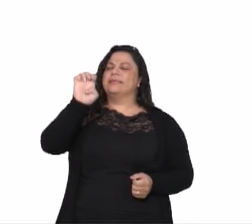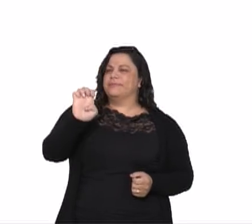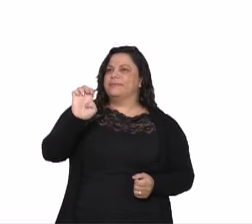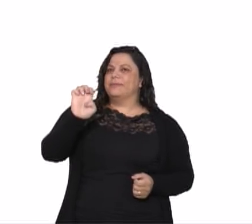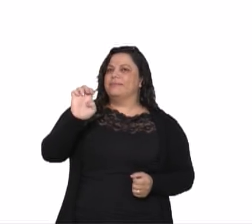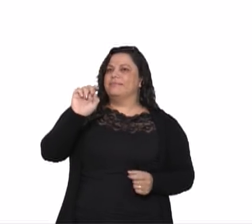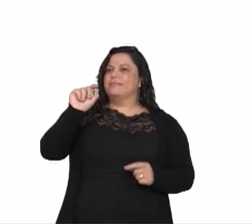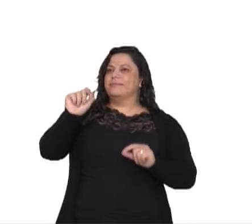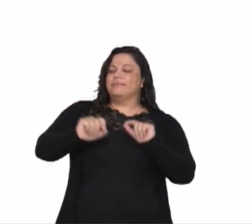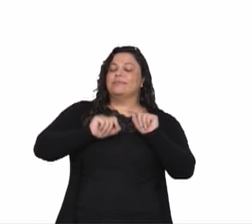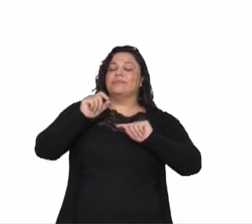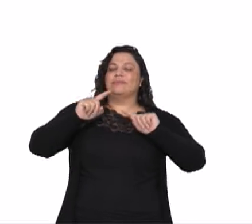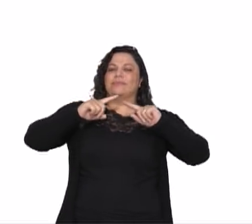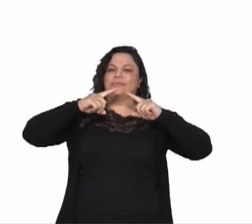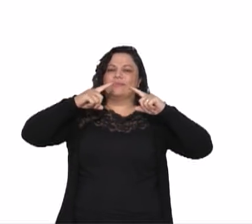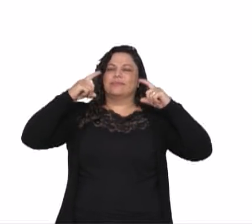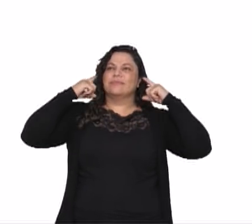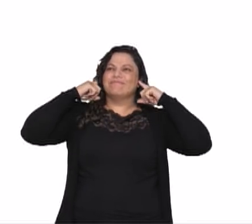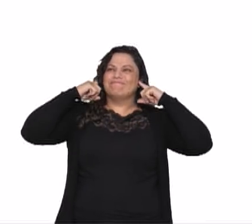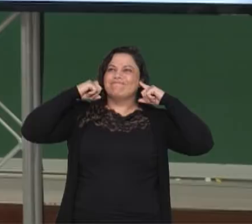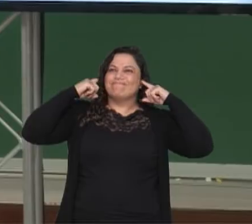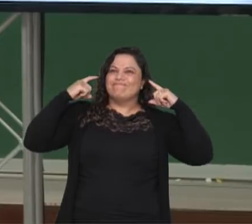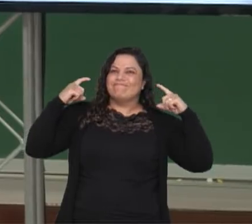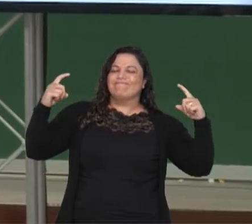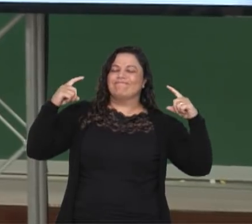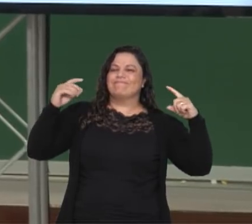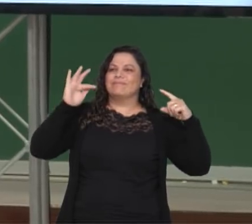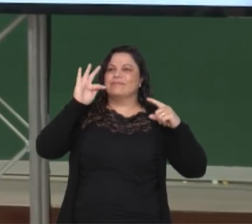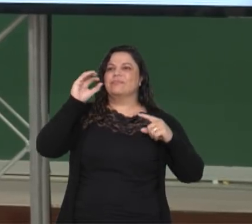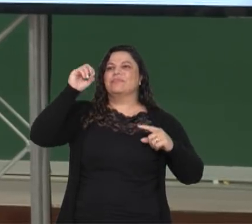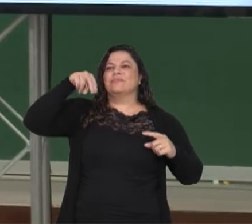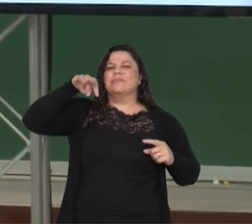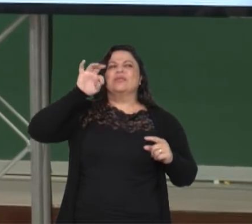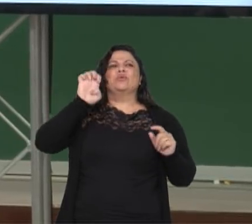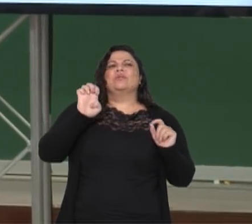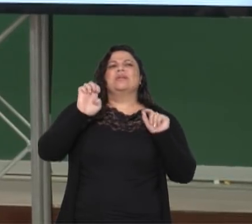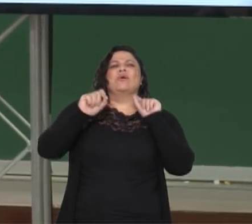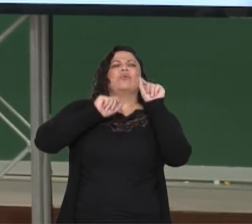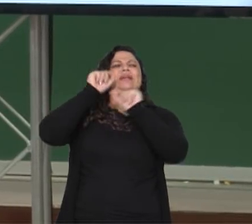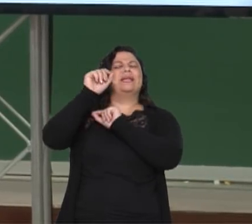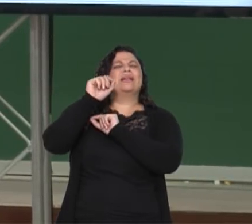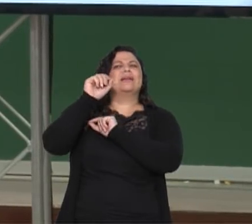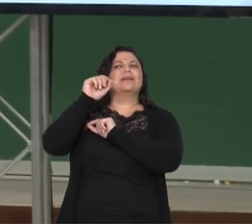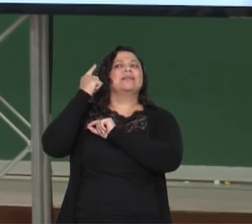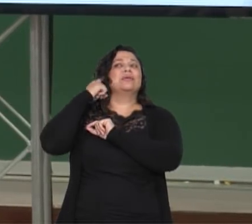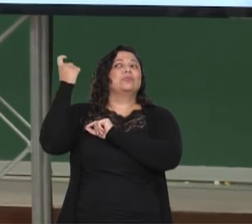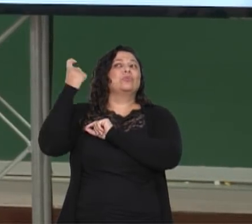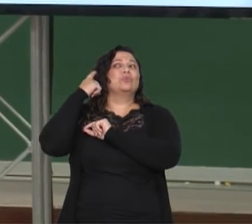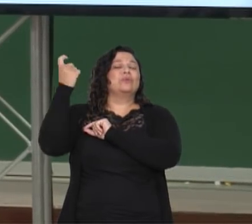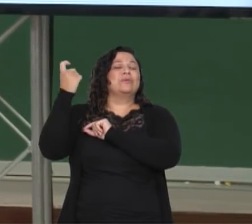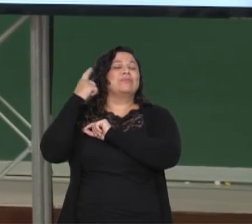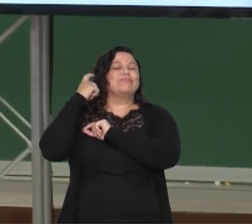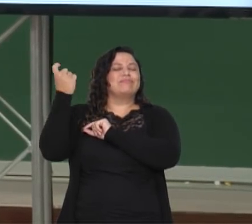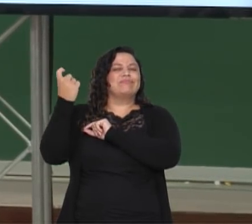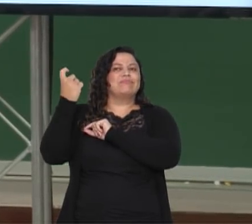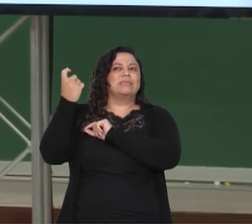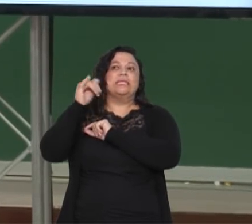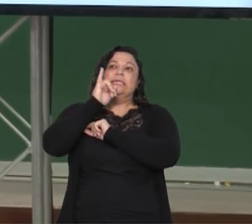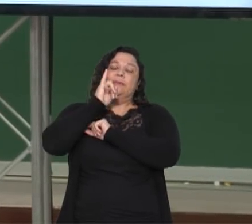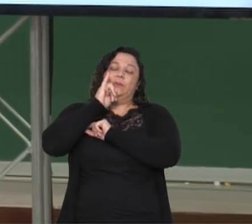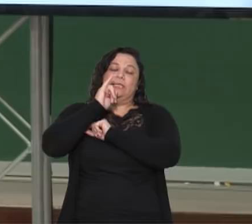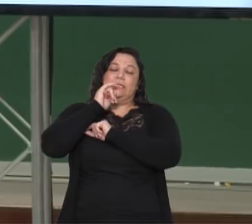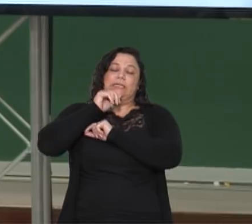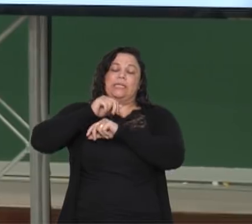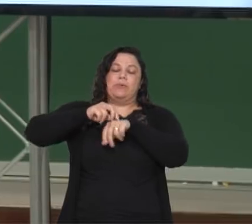características da fonte sonora. O que é a fonte sonora? Tudo aquilo que pode ter um som. Então, quando eu bato o meu pé no